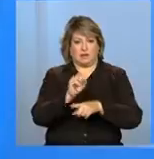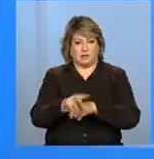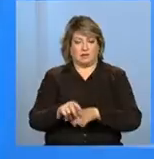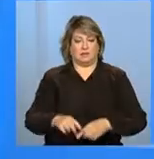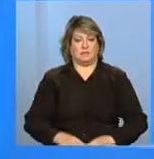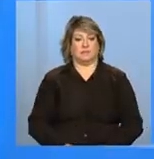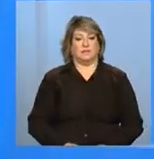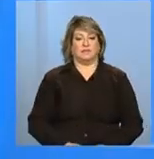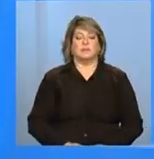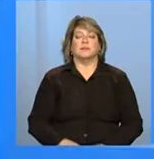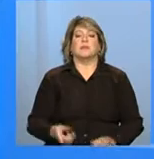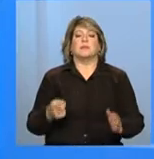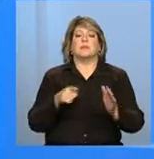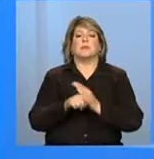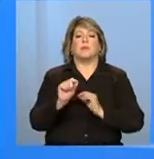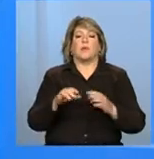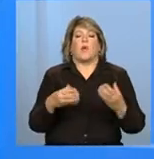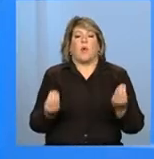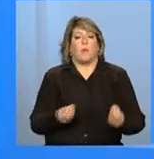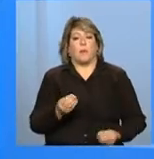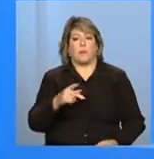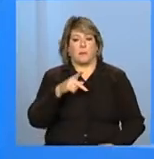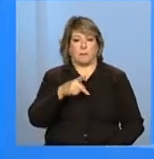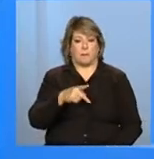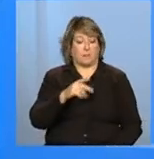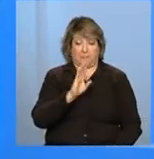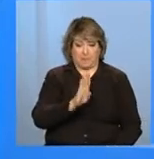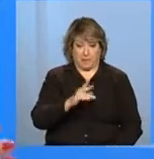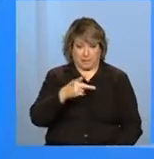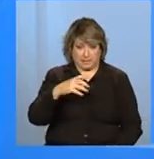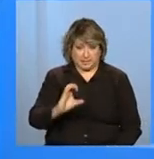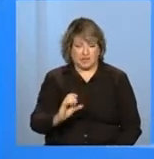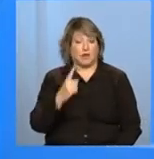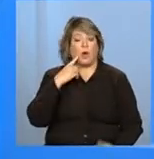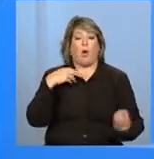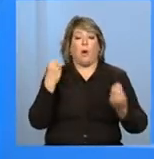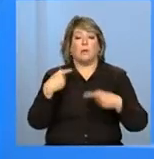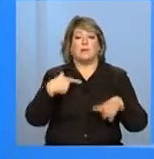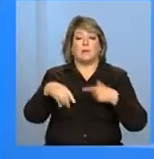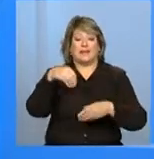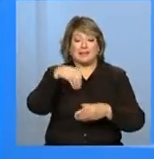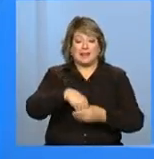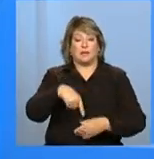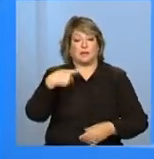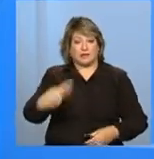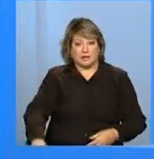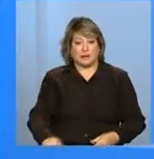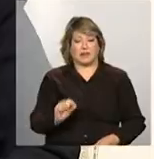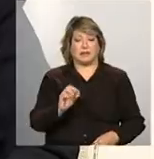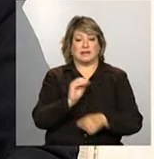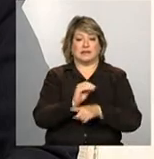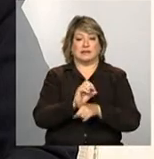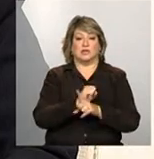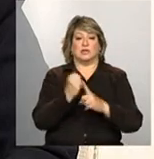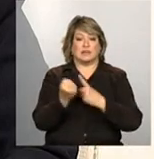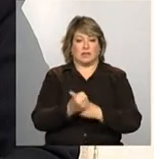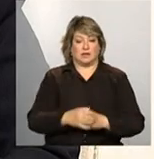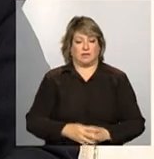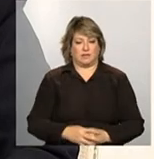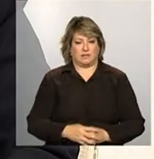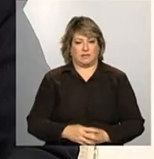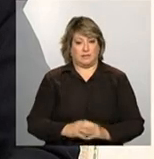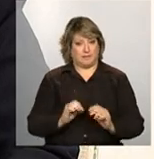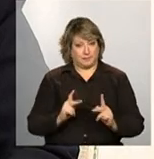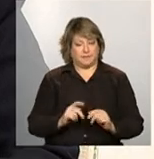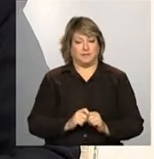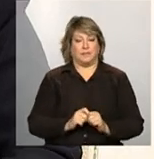funciona? Qual o contexto do BPC, do trabalho dentro da assistência social? Ok. Antes de falar sobre isso, acho que a